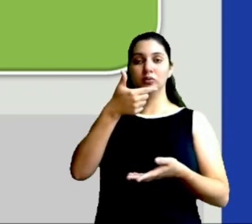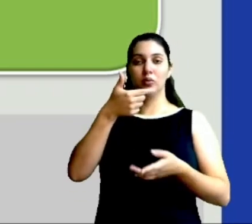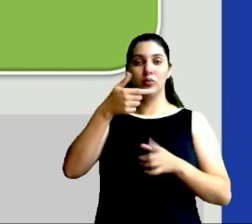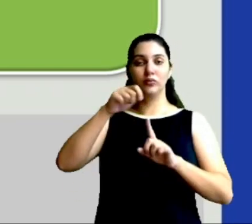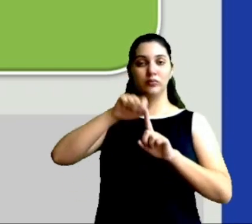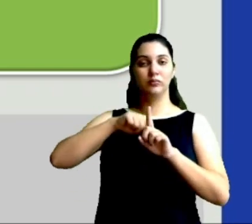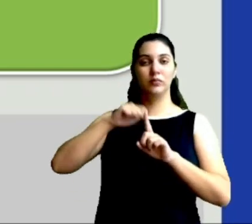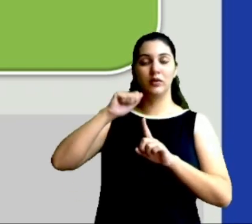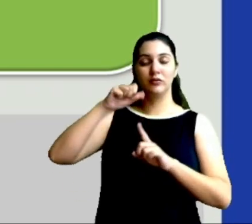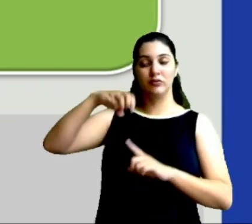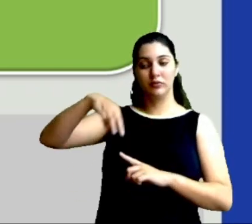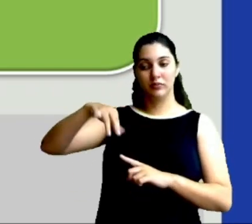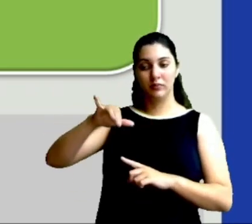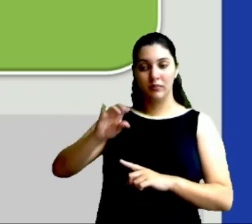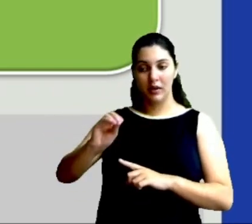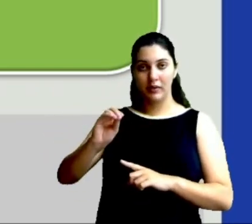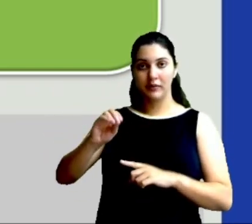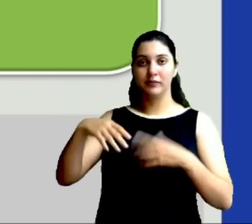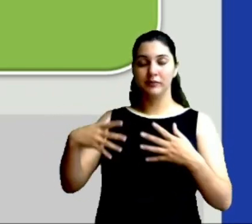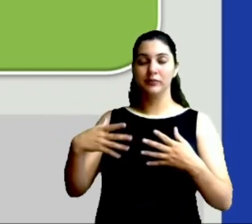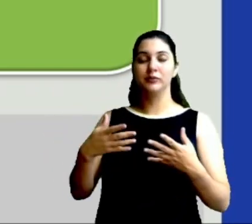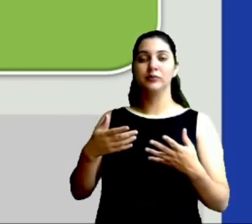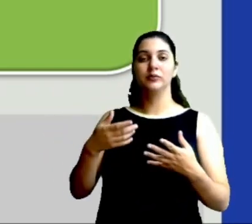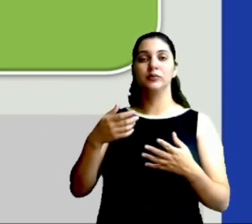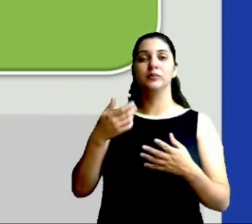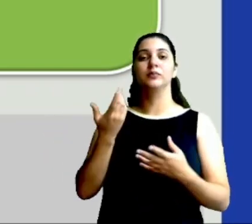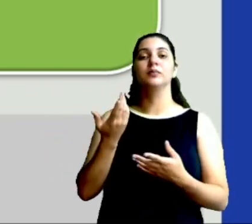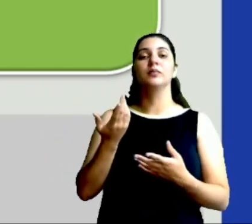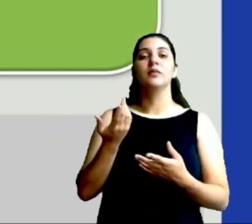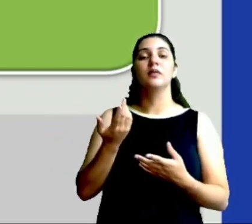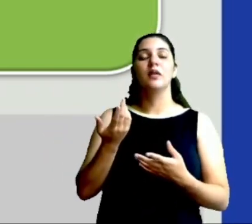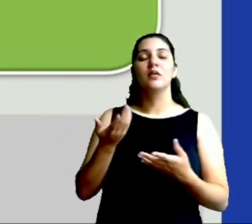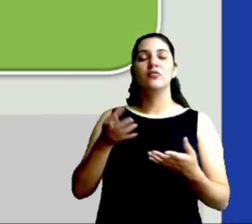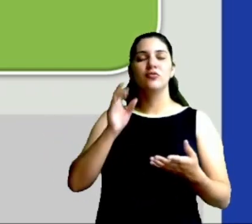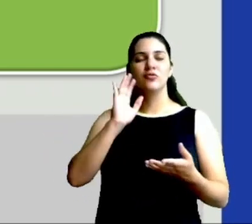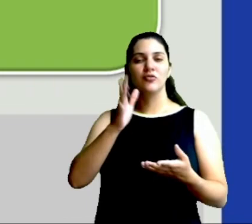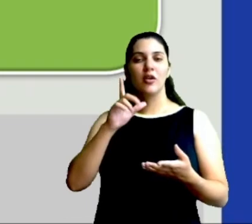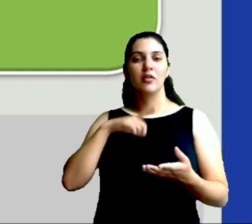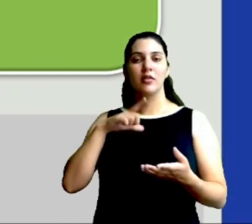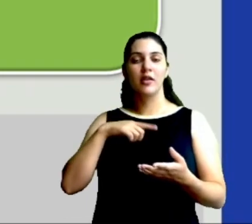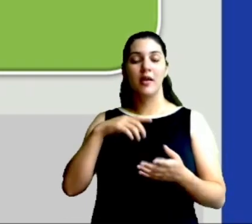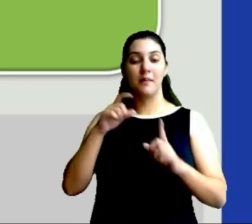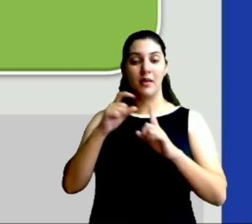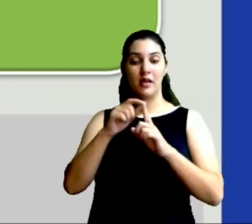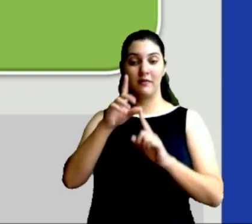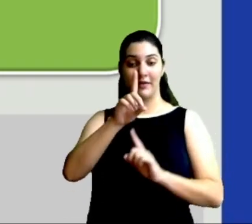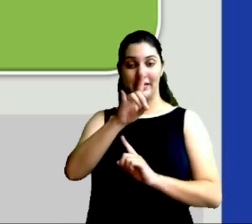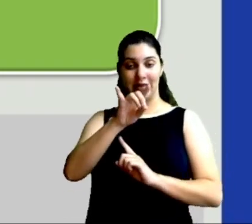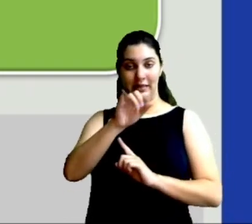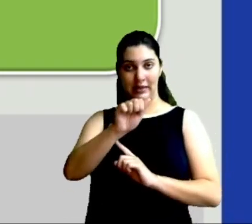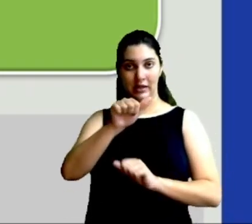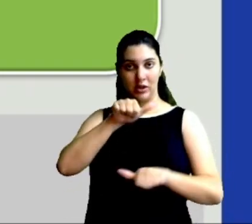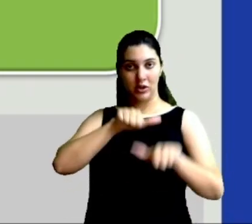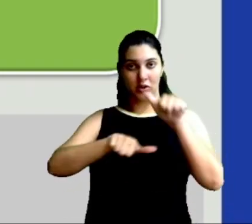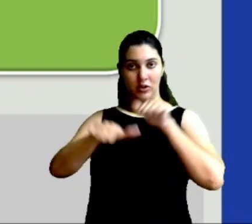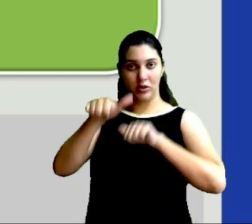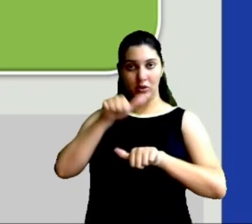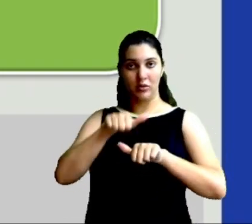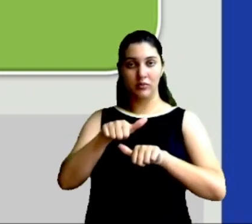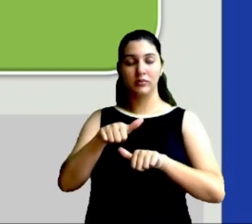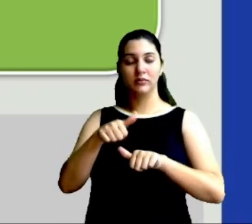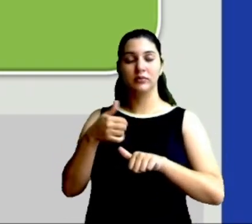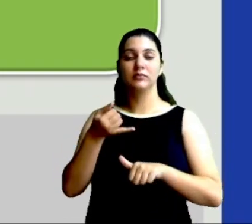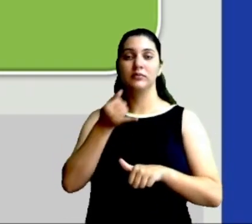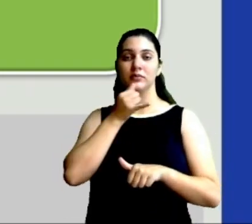Então, plural, 2, combinou aí com a numeração. Já quando eu coloco a palavra dia, ele muda, ele fica no